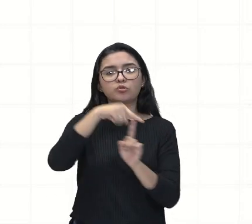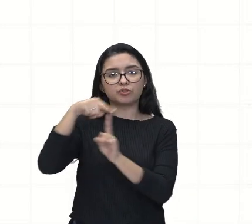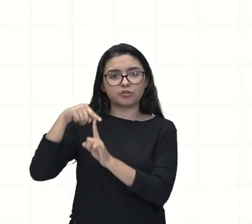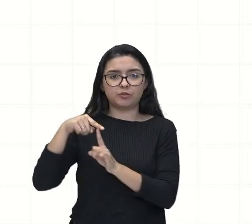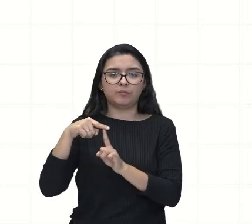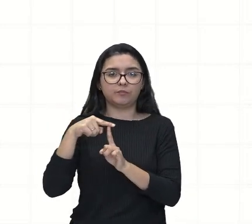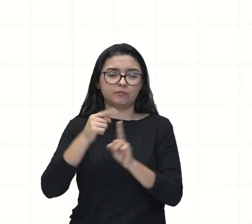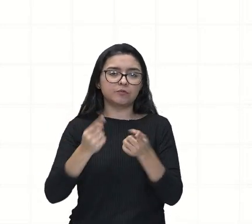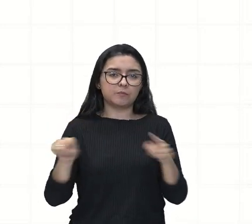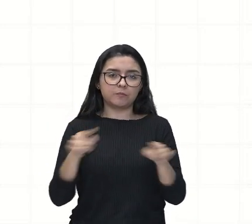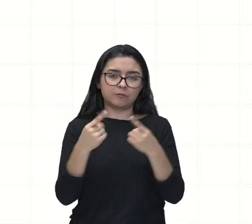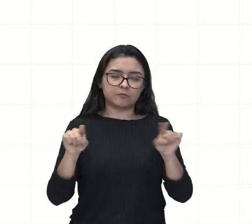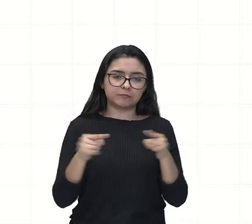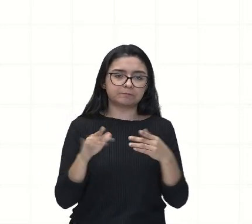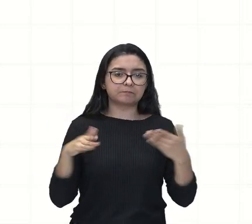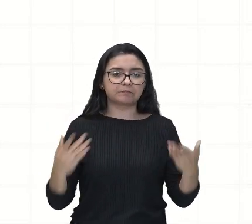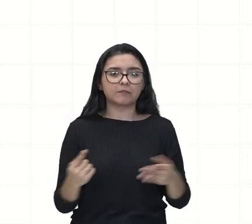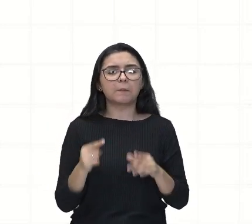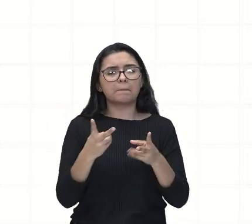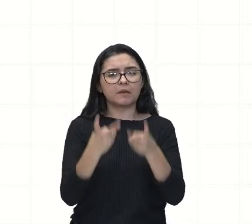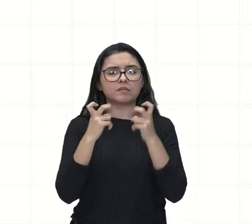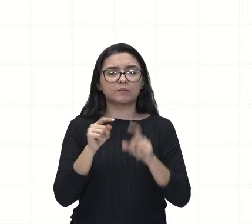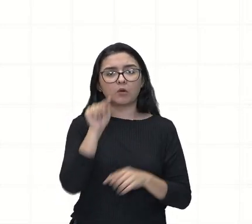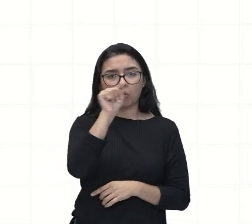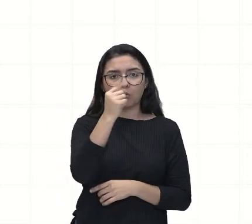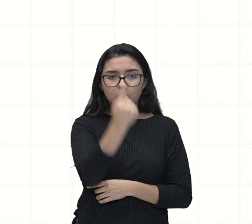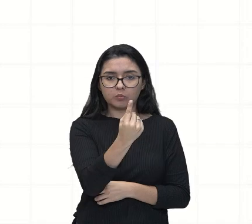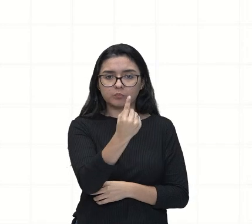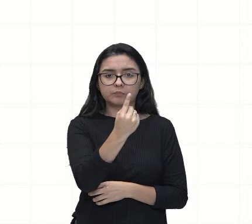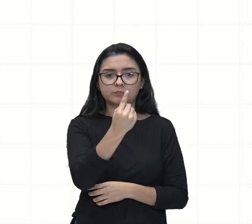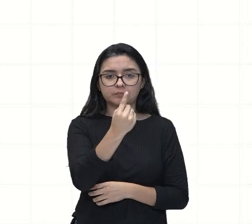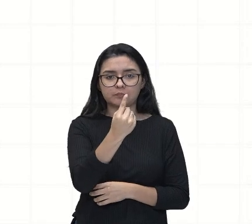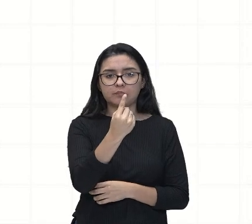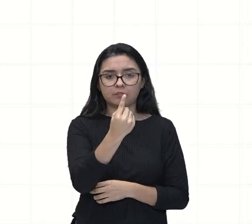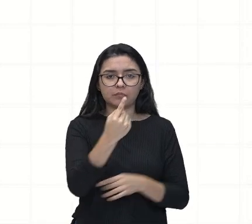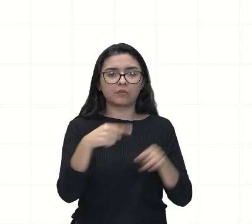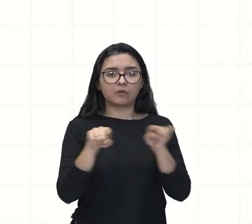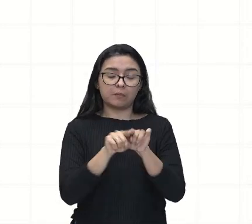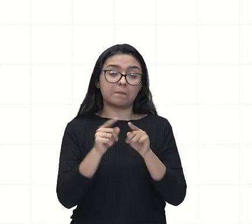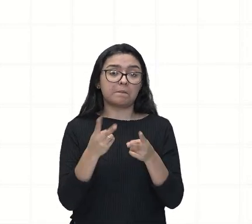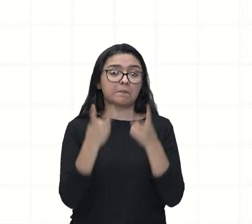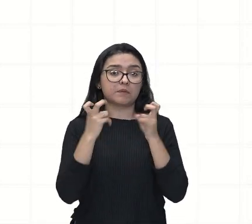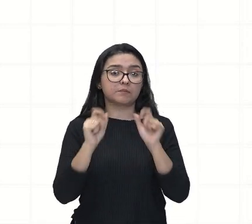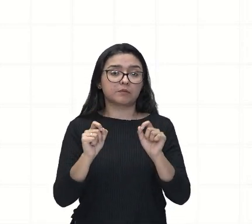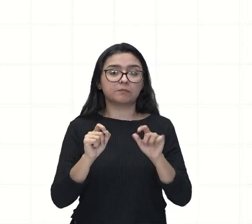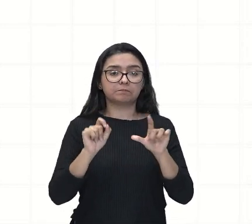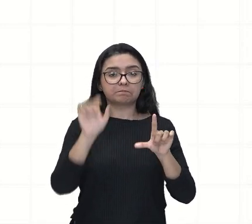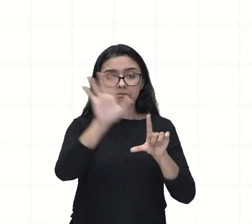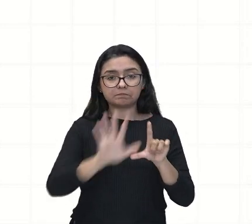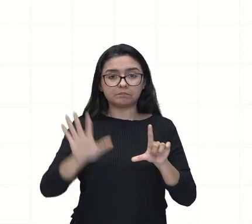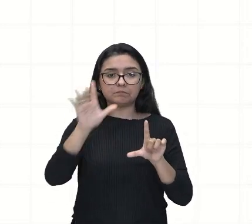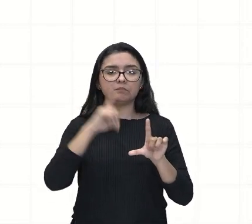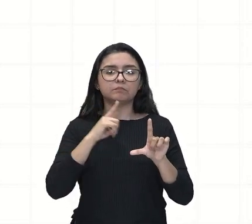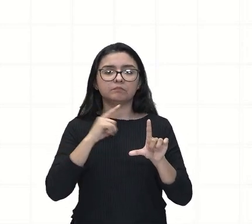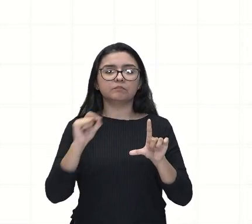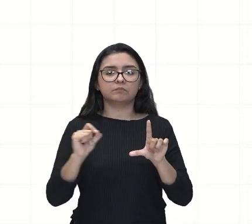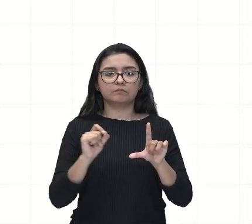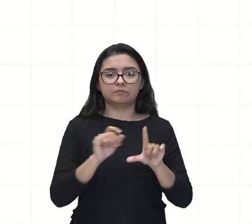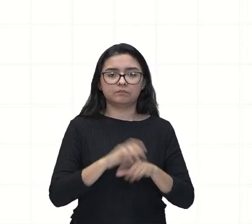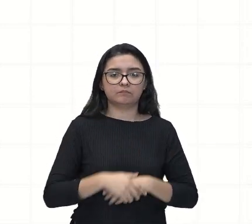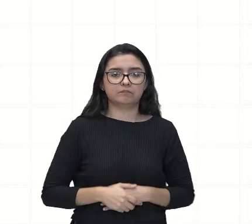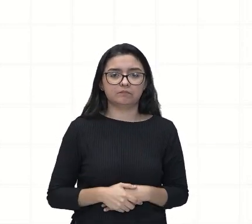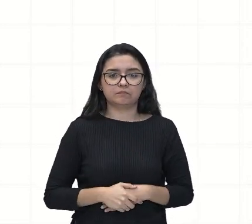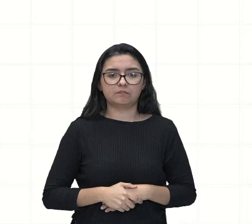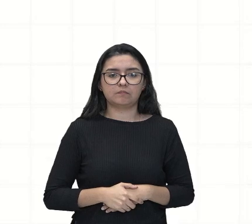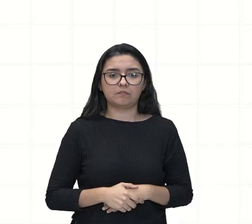esses pontos aqui, ó, o ponto 1, esse outro ponto, se eu observar aqui, ó, eu vou ter esse eixo.